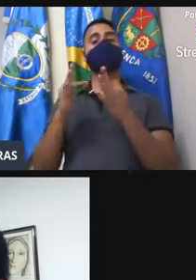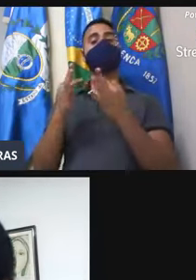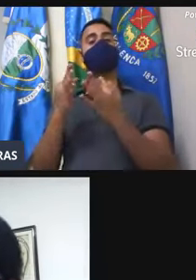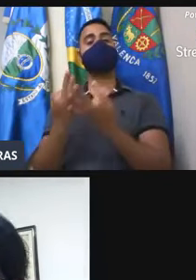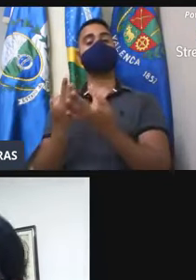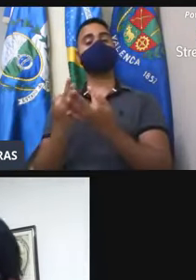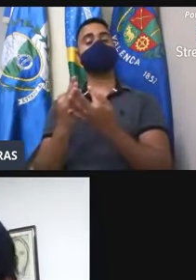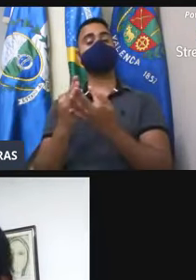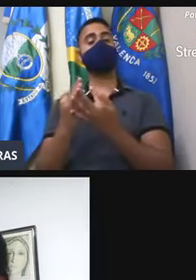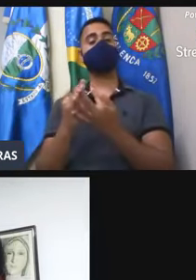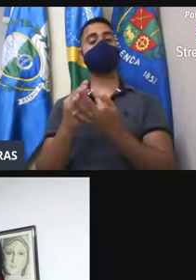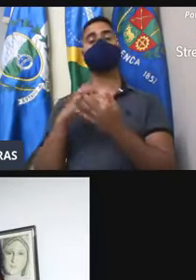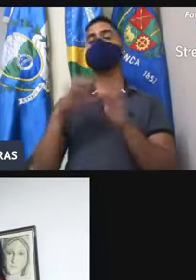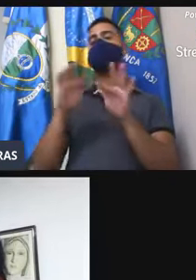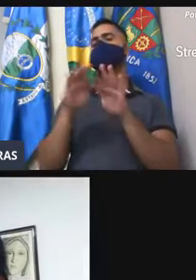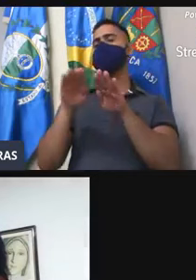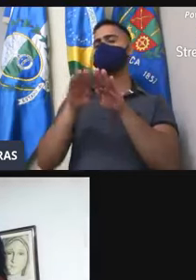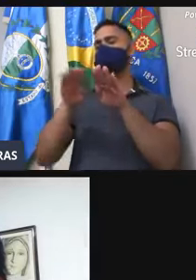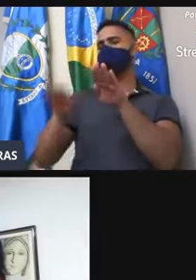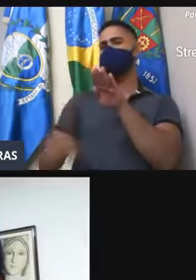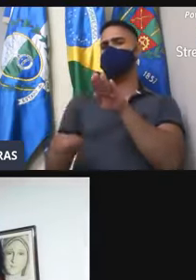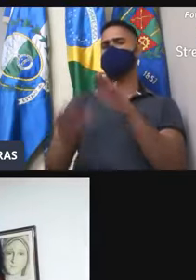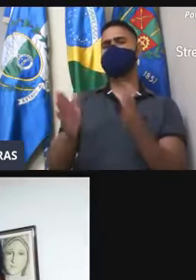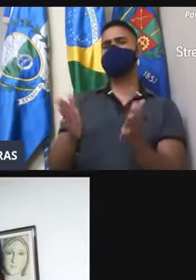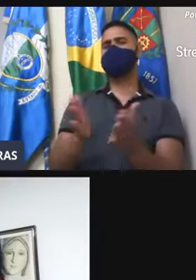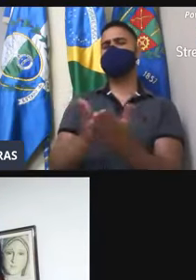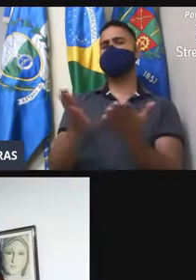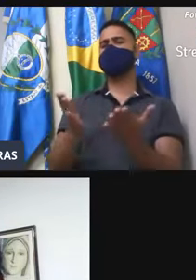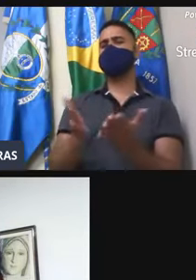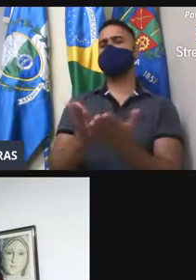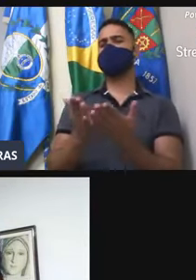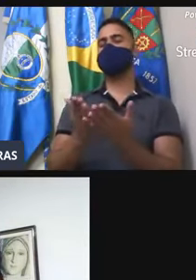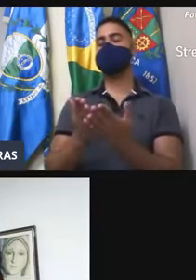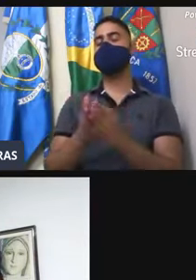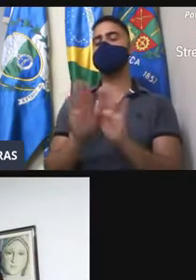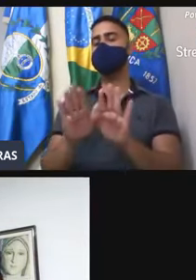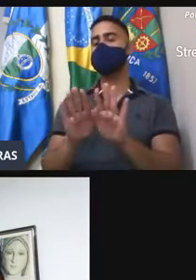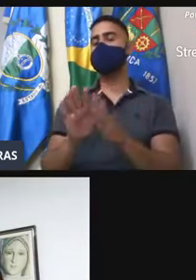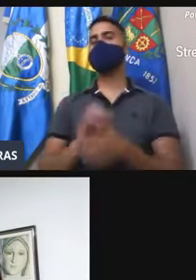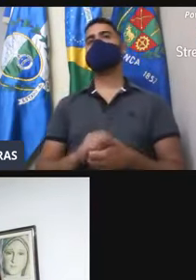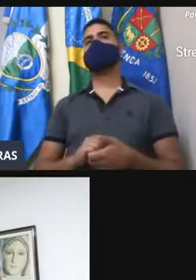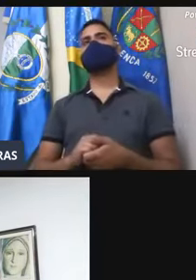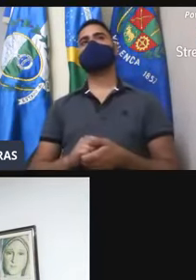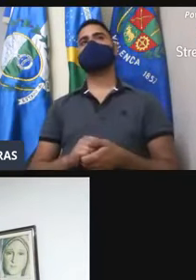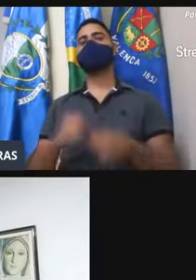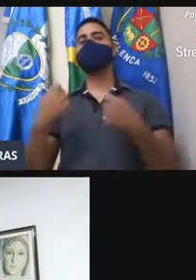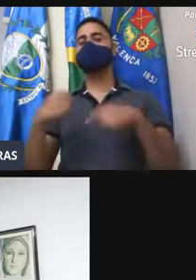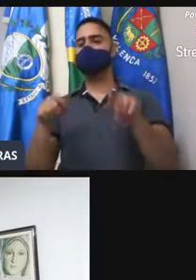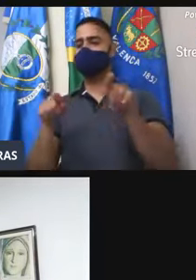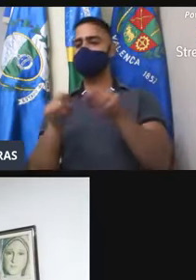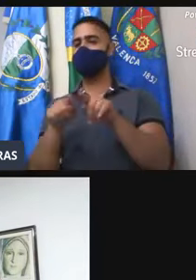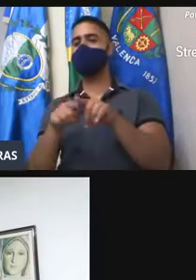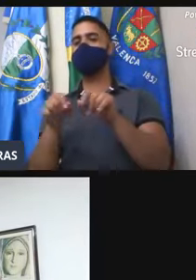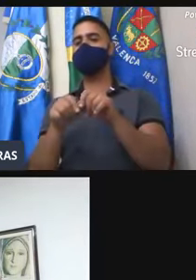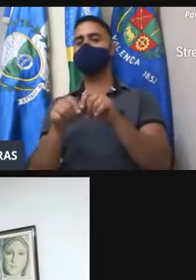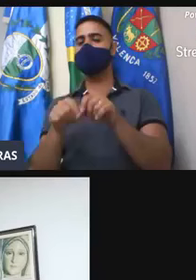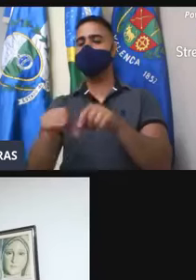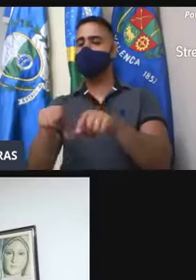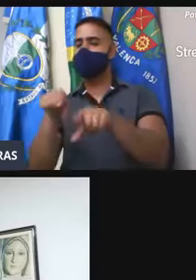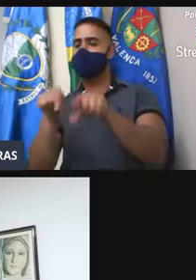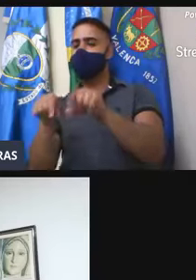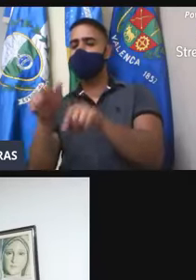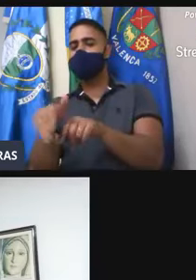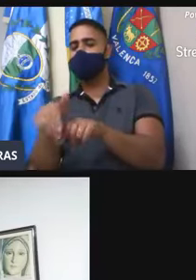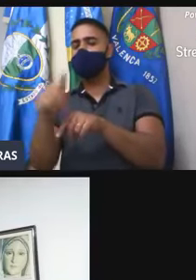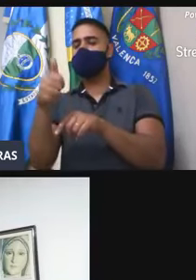famílias enquadradas na linha de extrema pobreza. Mas mesmo assim, terá que ser feito mais um filtro. Aí